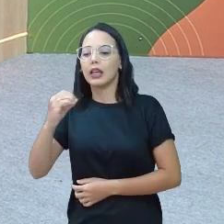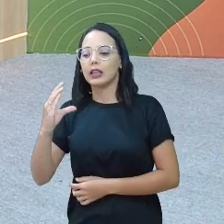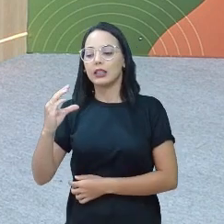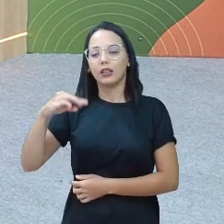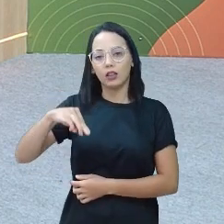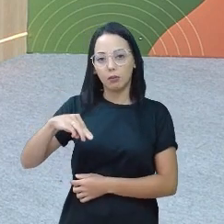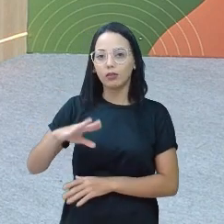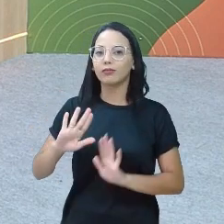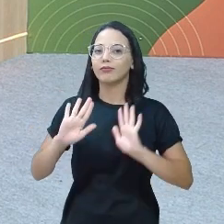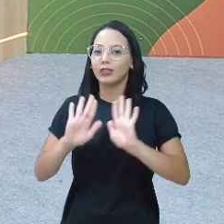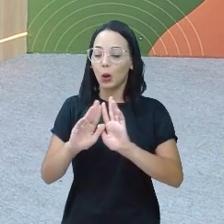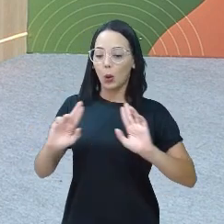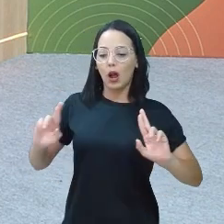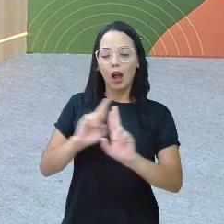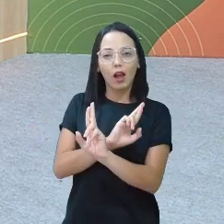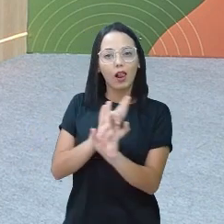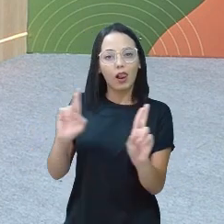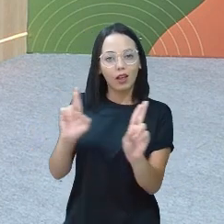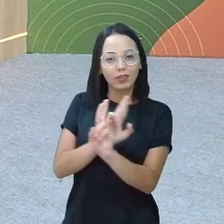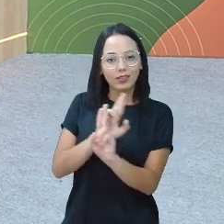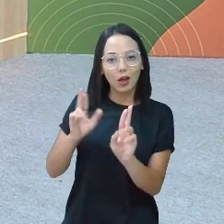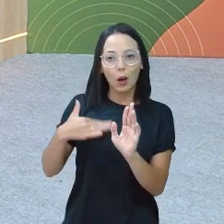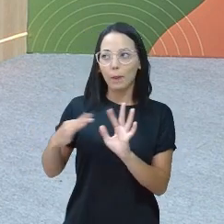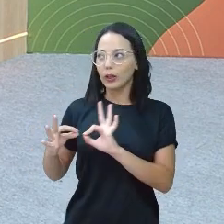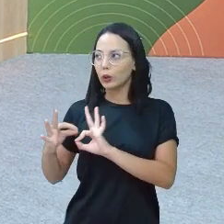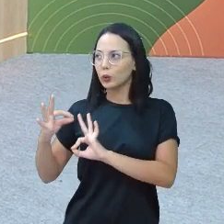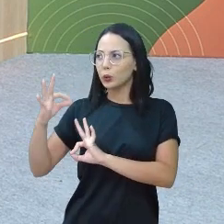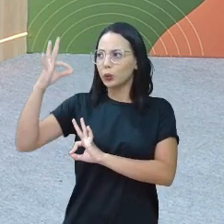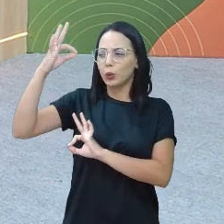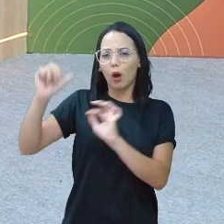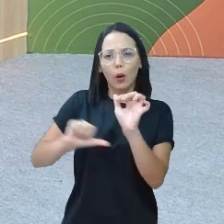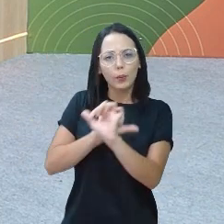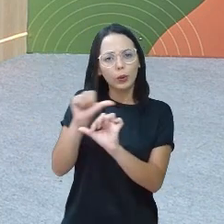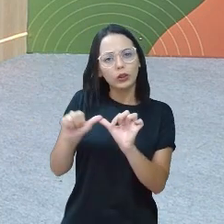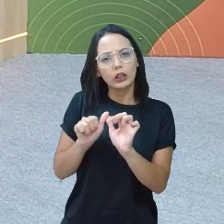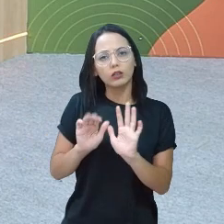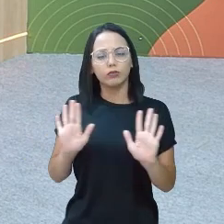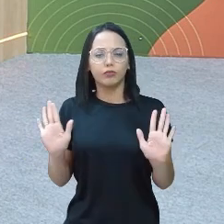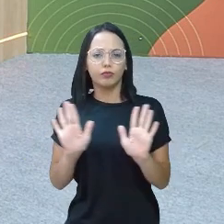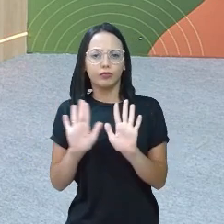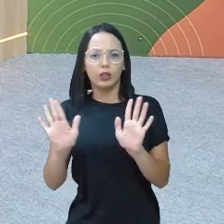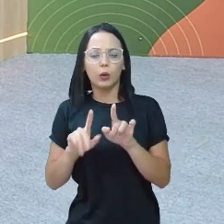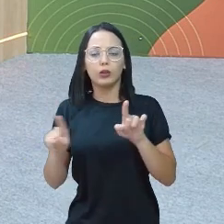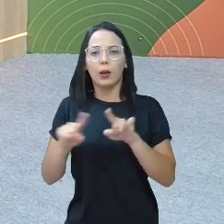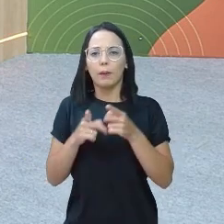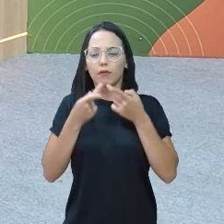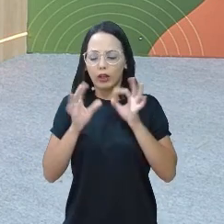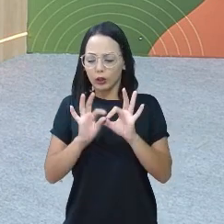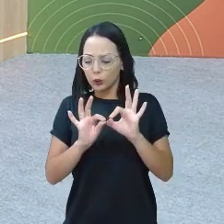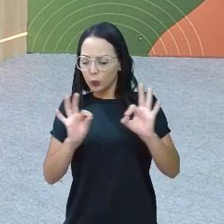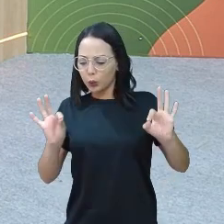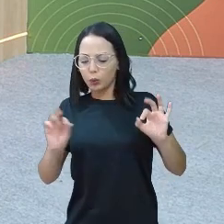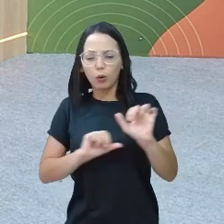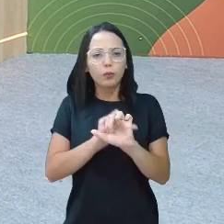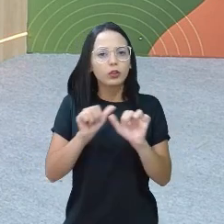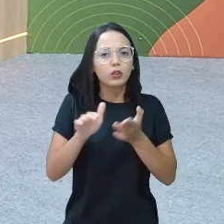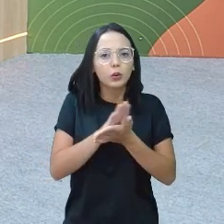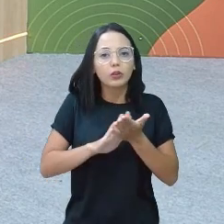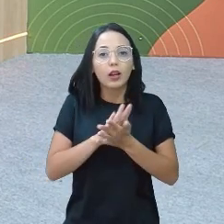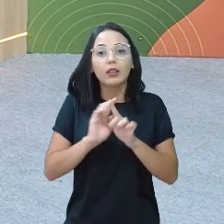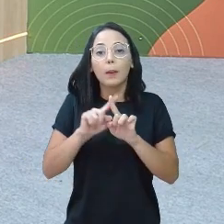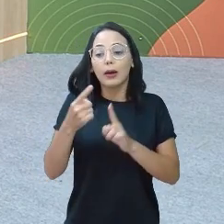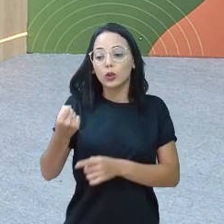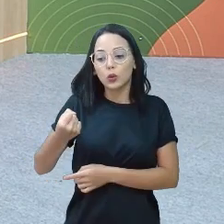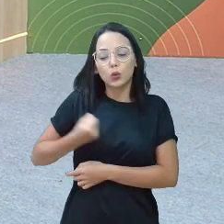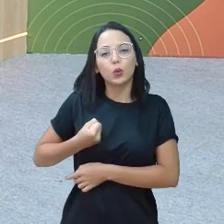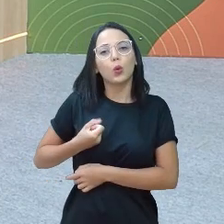quando a gente traz essa relação, a minha altura não está mudando, o comprimento que eu estou falando não está sendo alterado, mas o